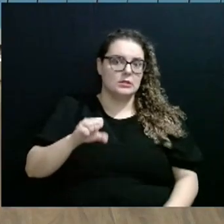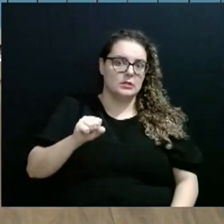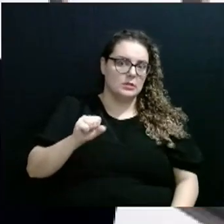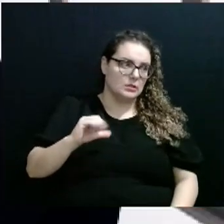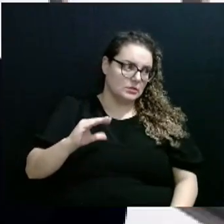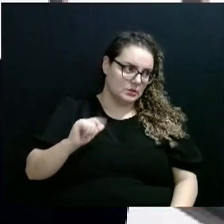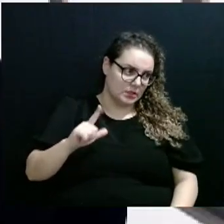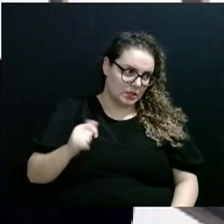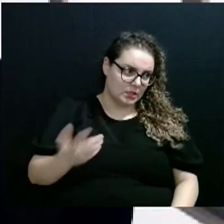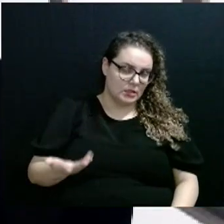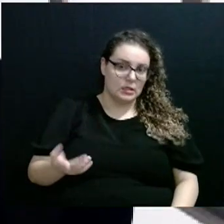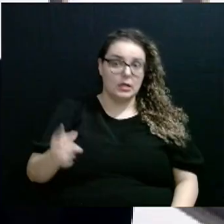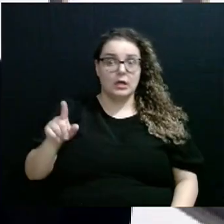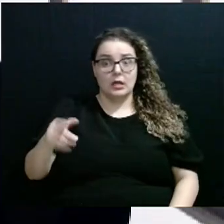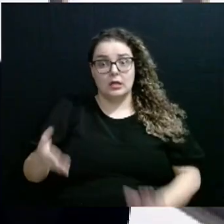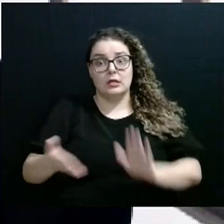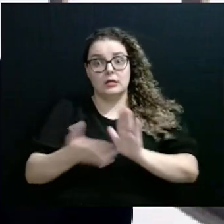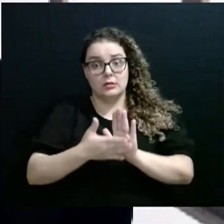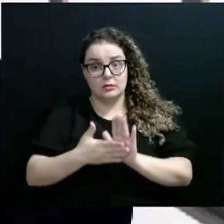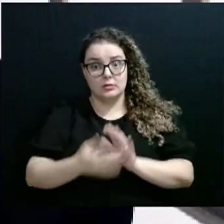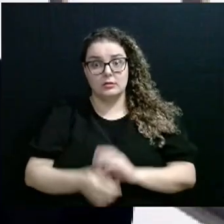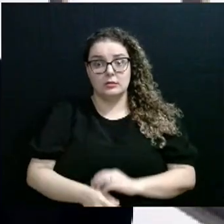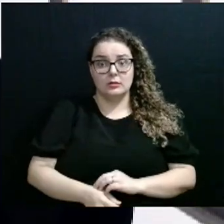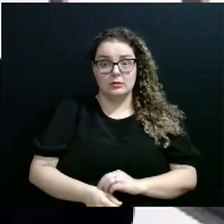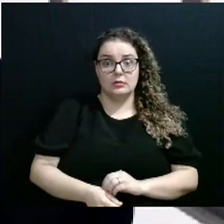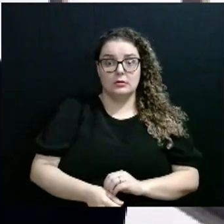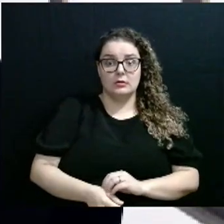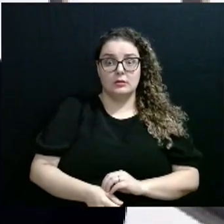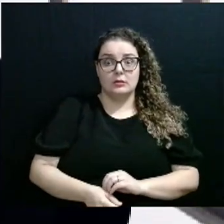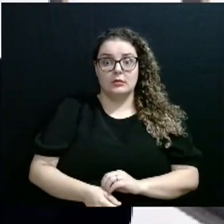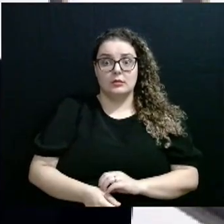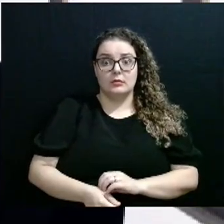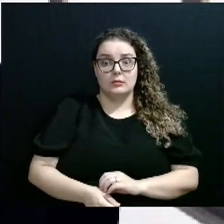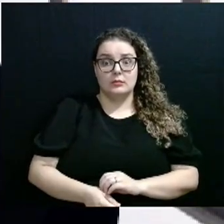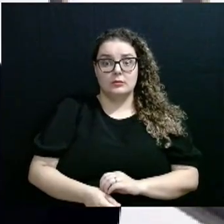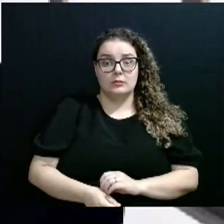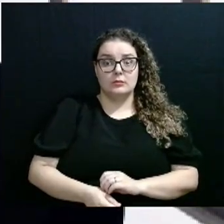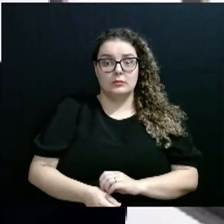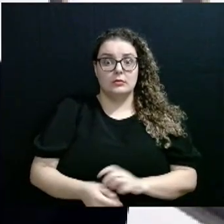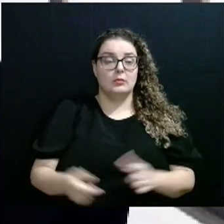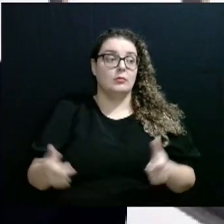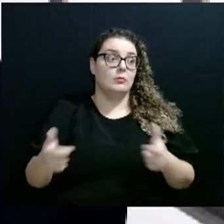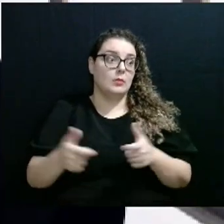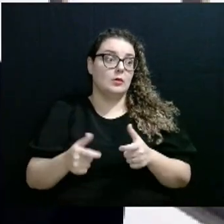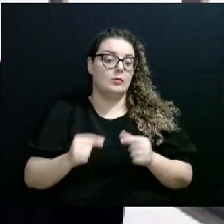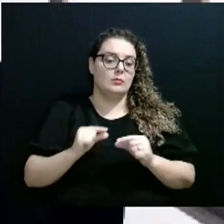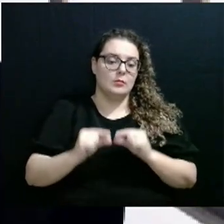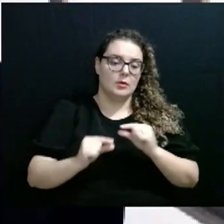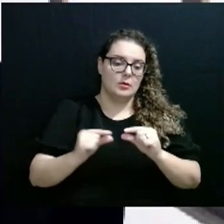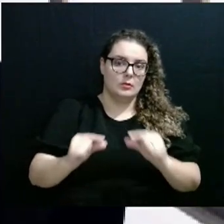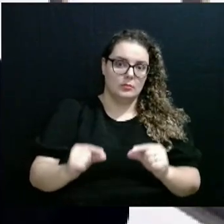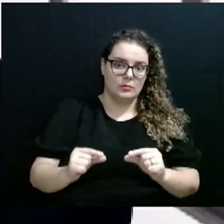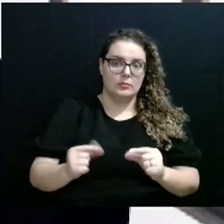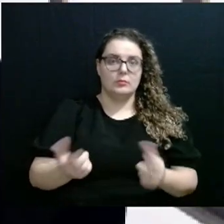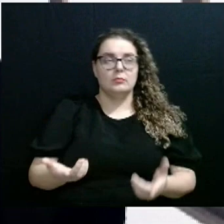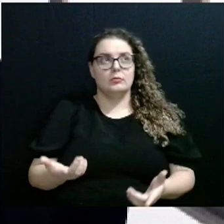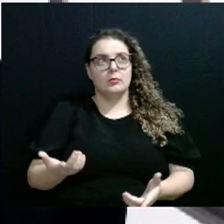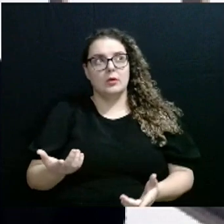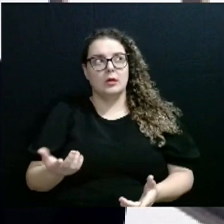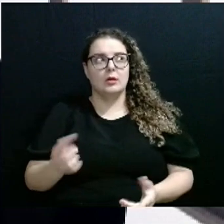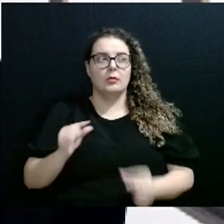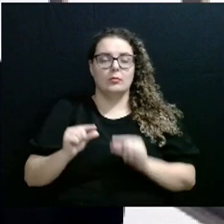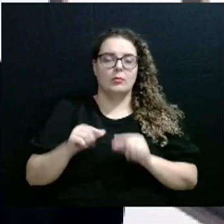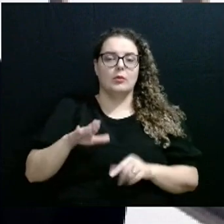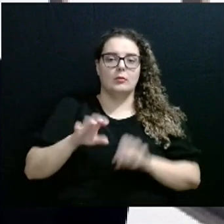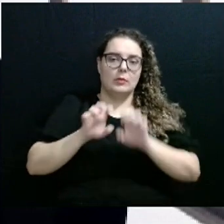Essa proposta ela prevê uma redução gradual, né? Ela é um pouco mais estruturada do que a da